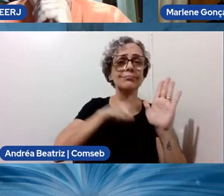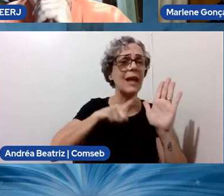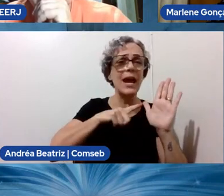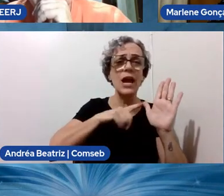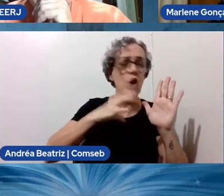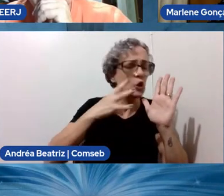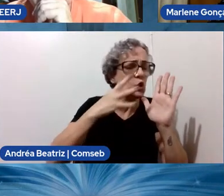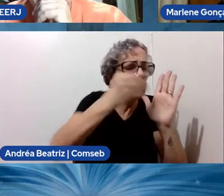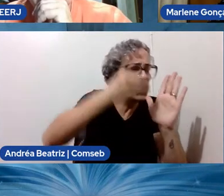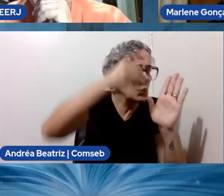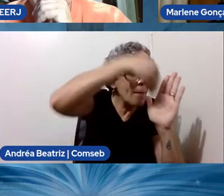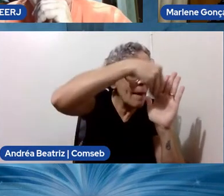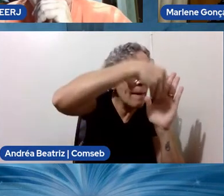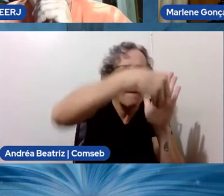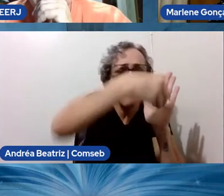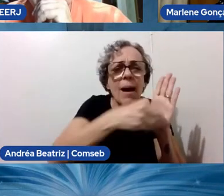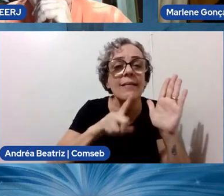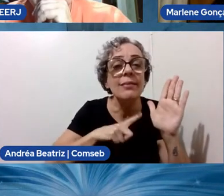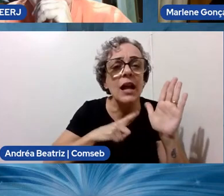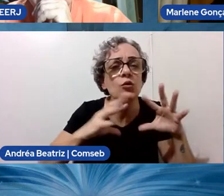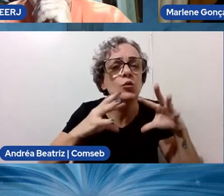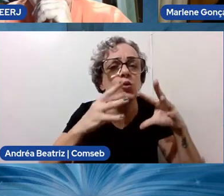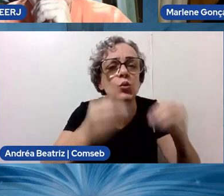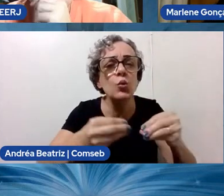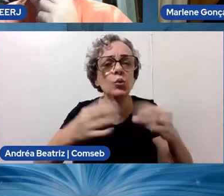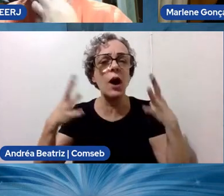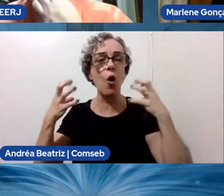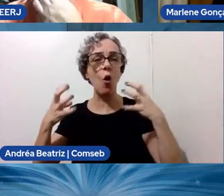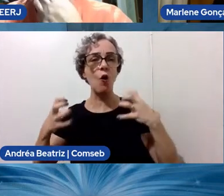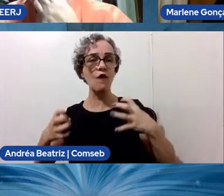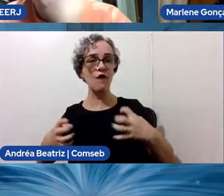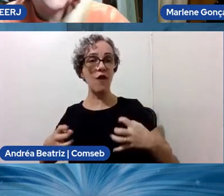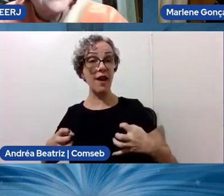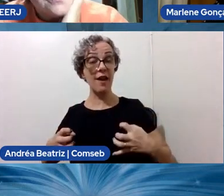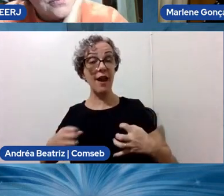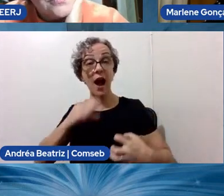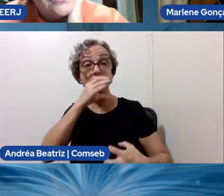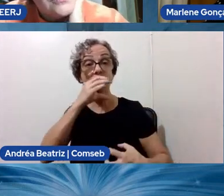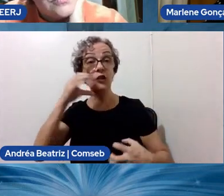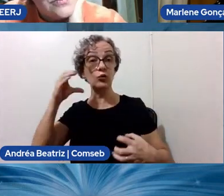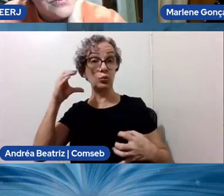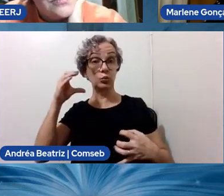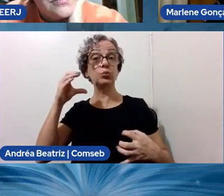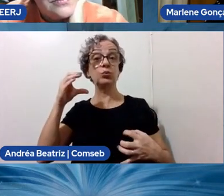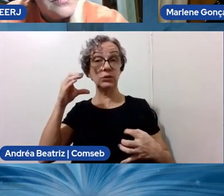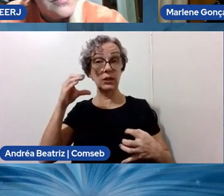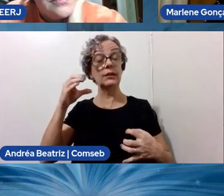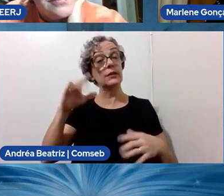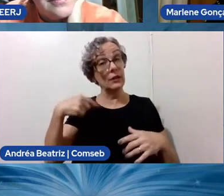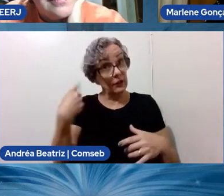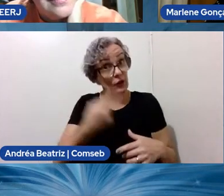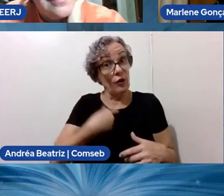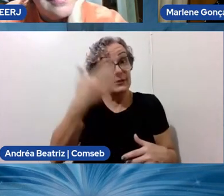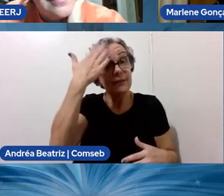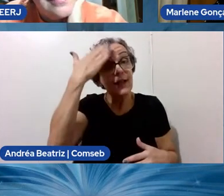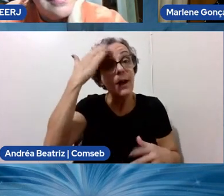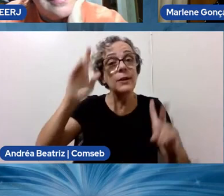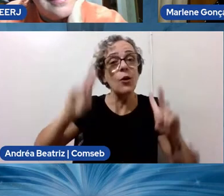nós sabemos que os embriões também, eles podem gerar todos os tipos de tecido. É que a gente